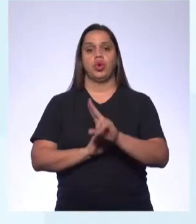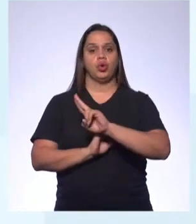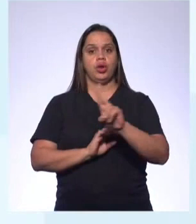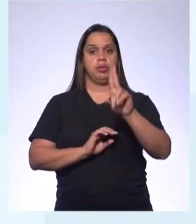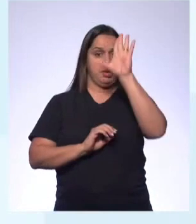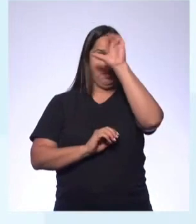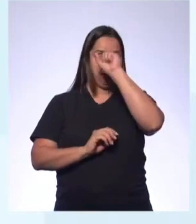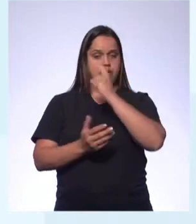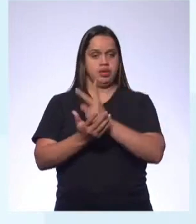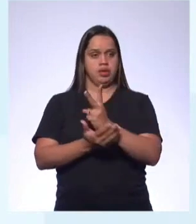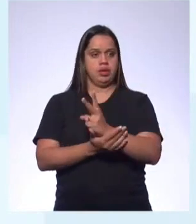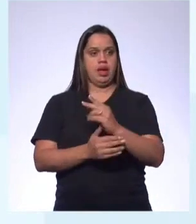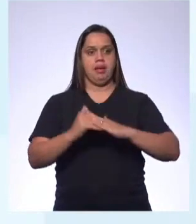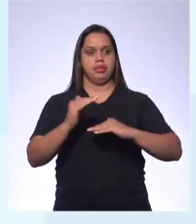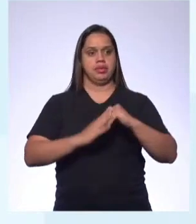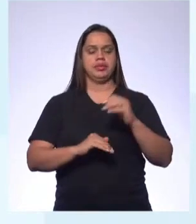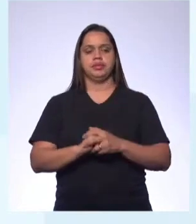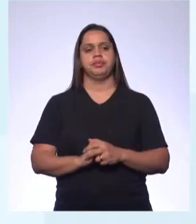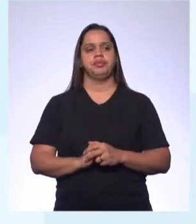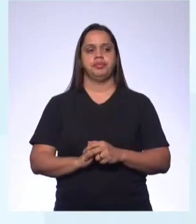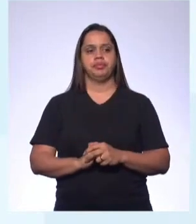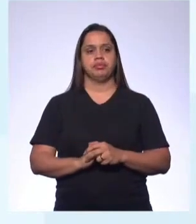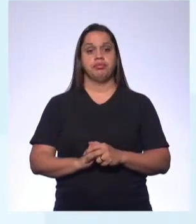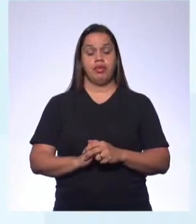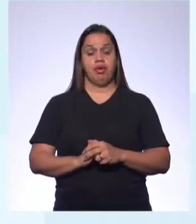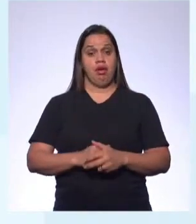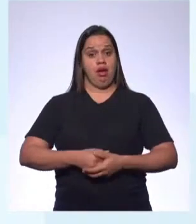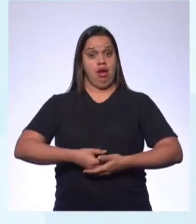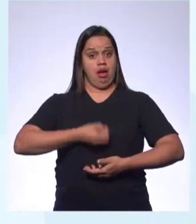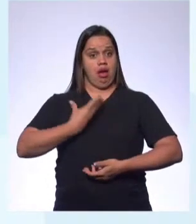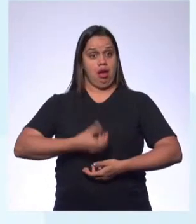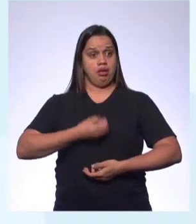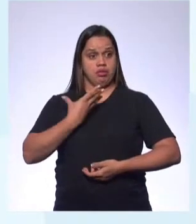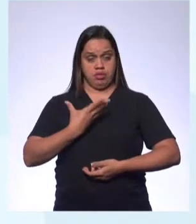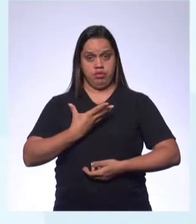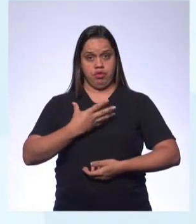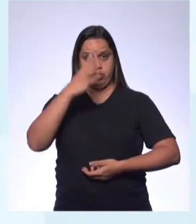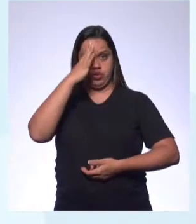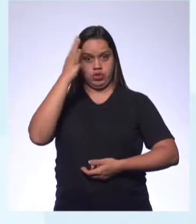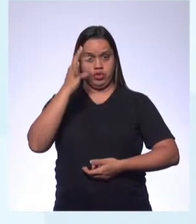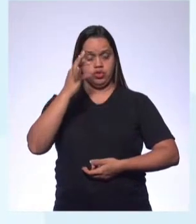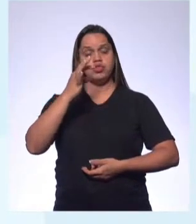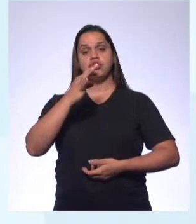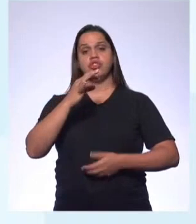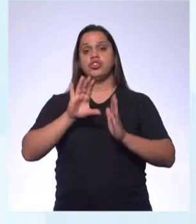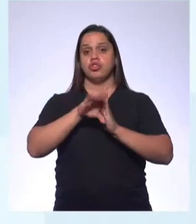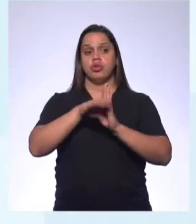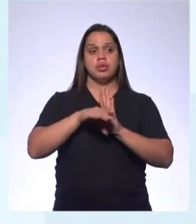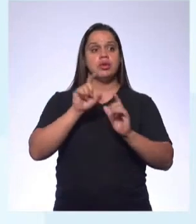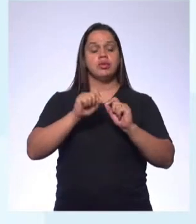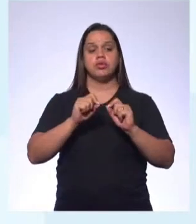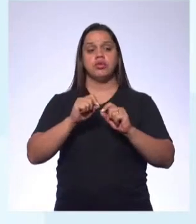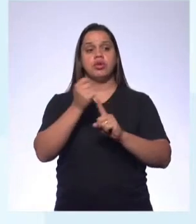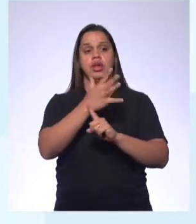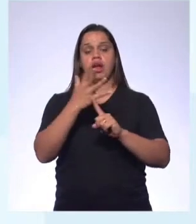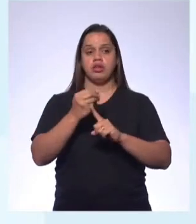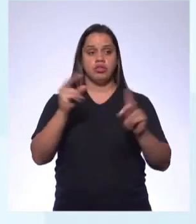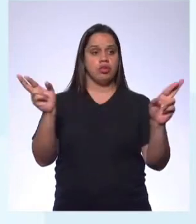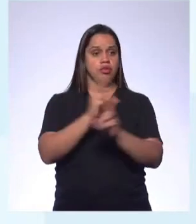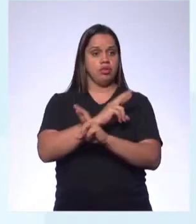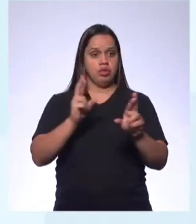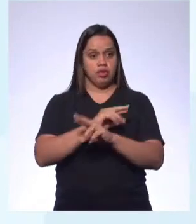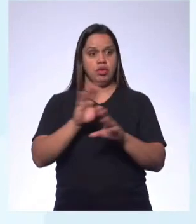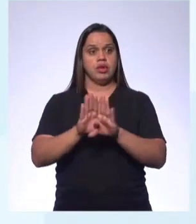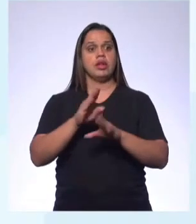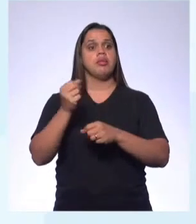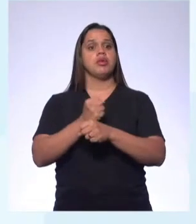sempre. Habilidades. Relacionar informações sobre concepções artísticas e procedimentos de construção do texto